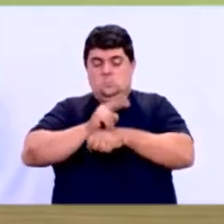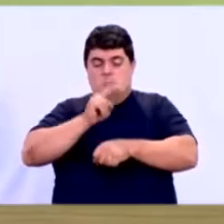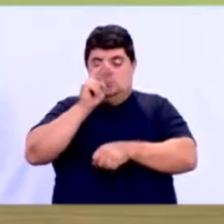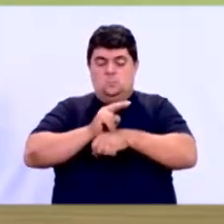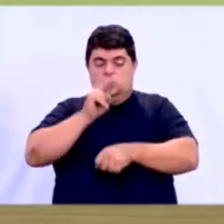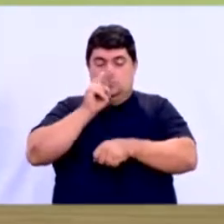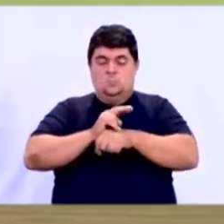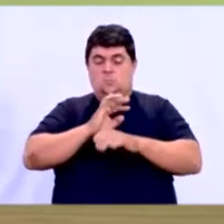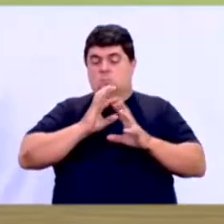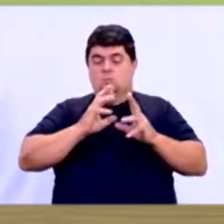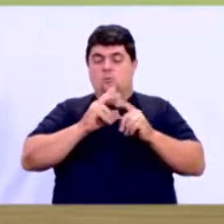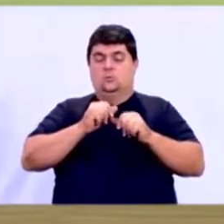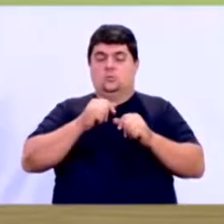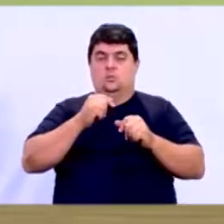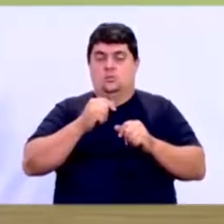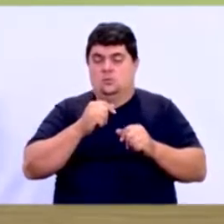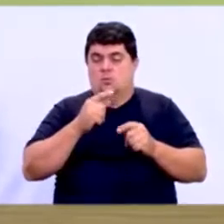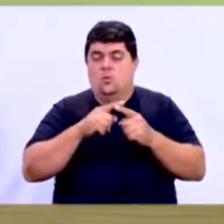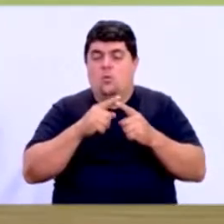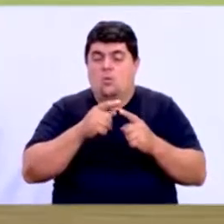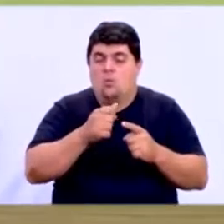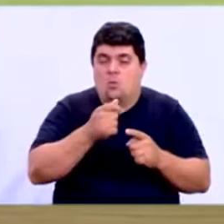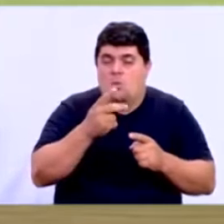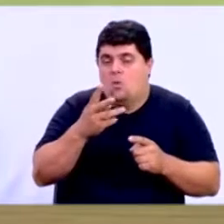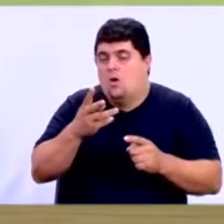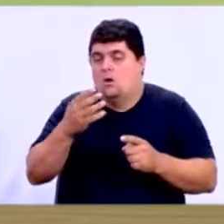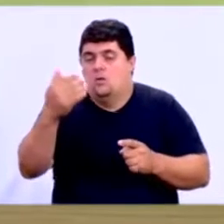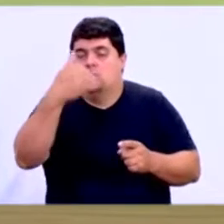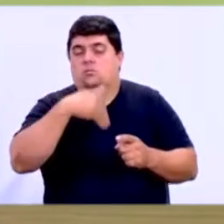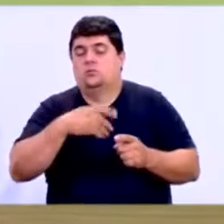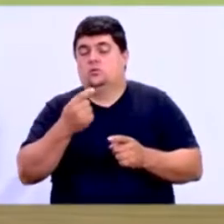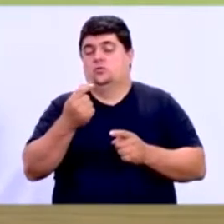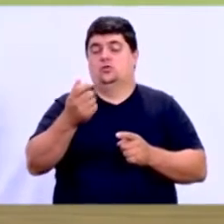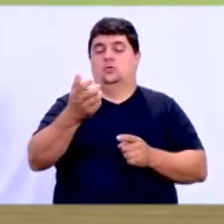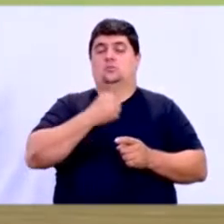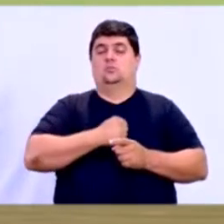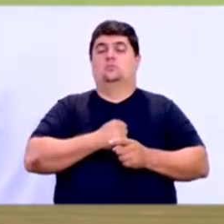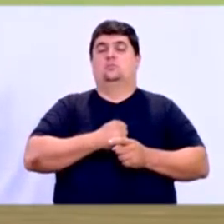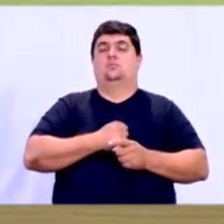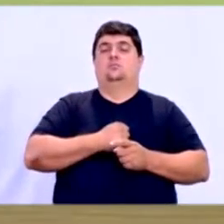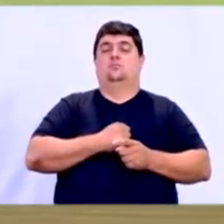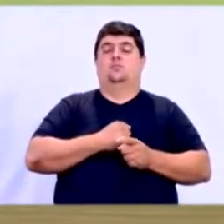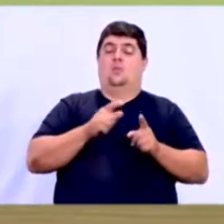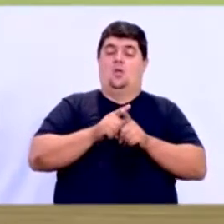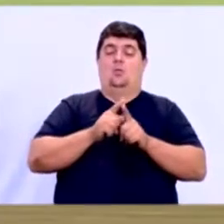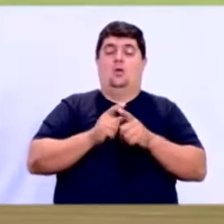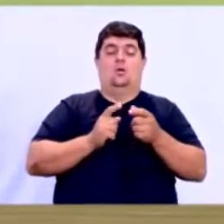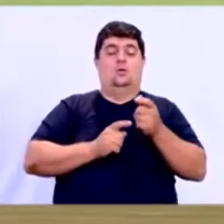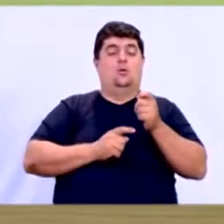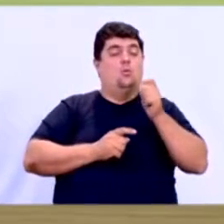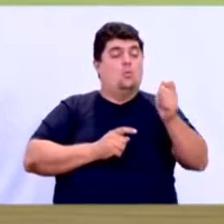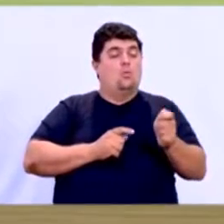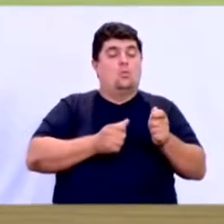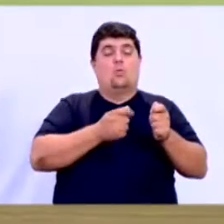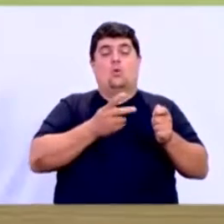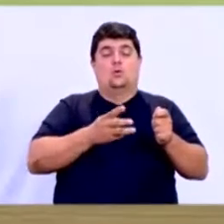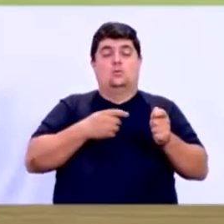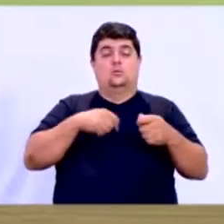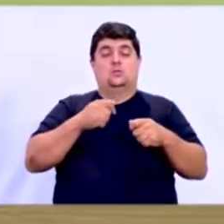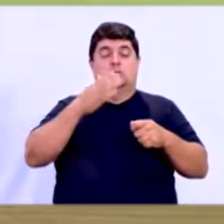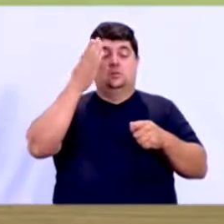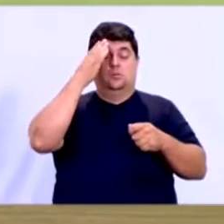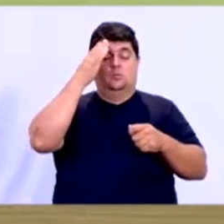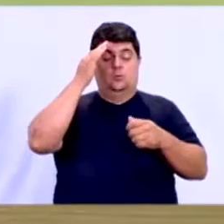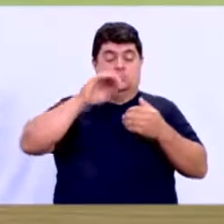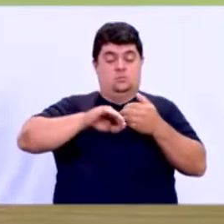momento, quais são as previsões de entrada e as previsões de saída. E sempre lembrando de que a pessoa tem que saber